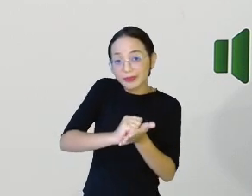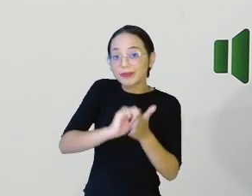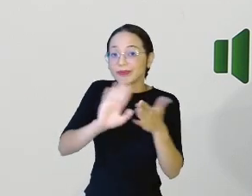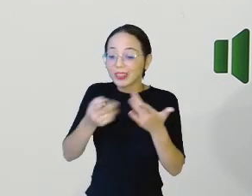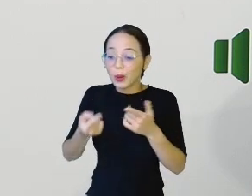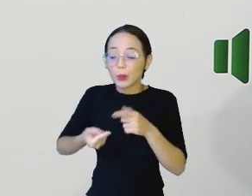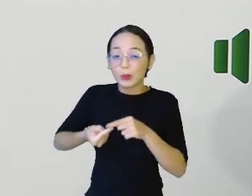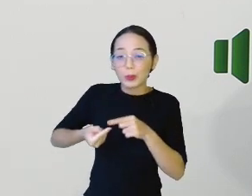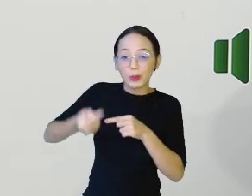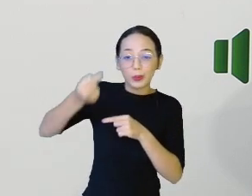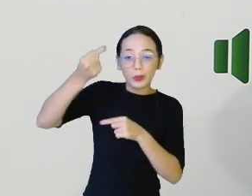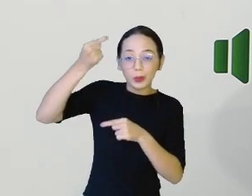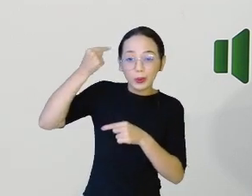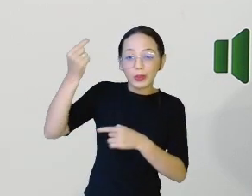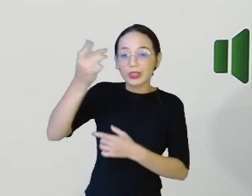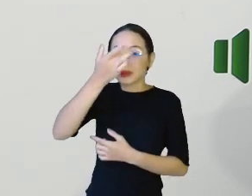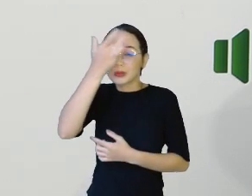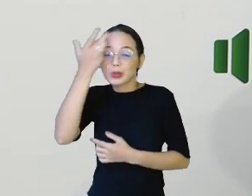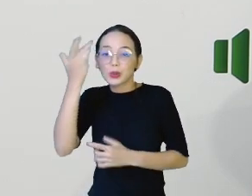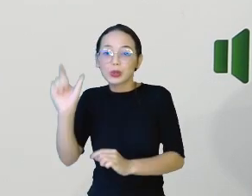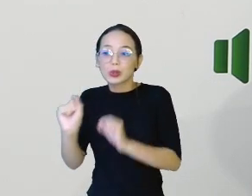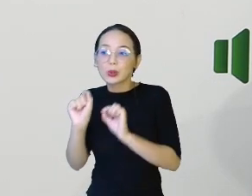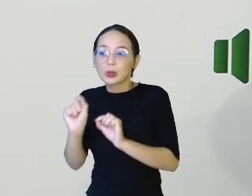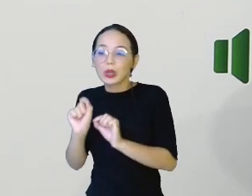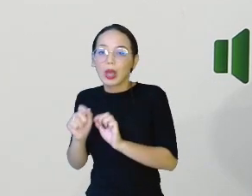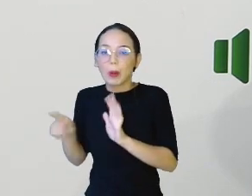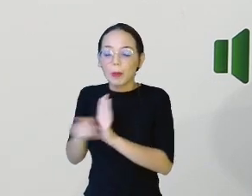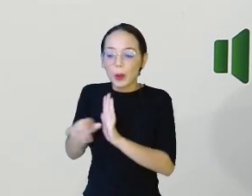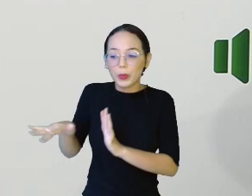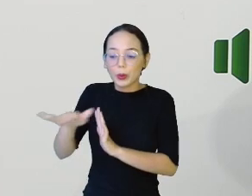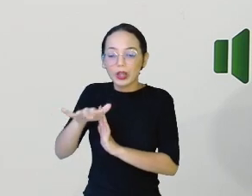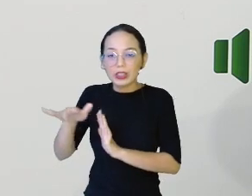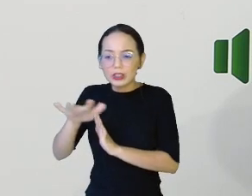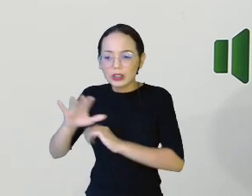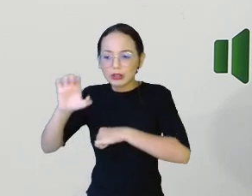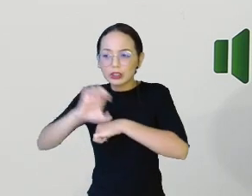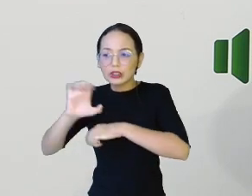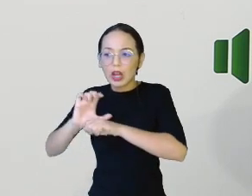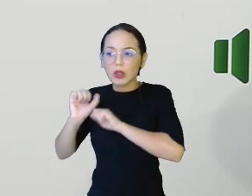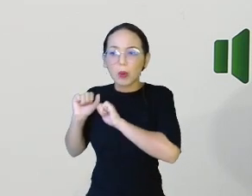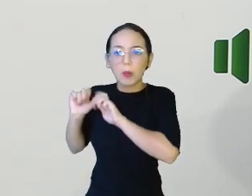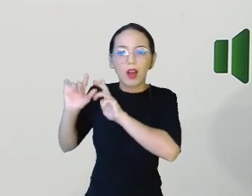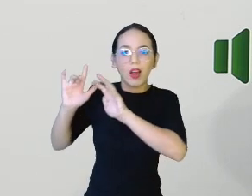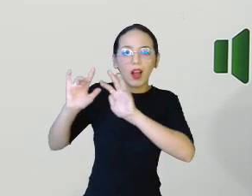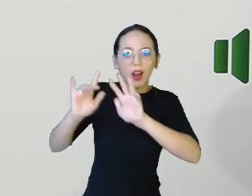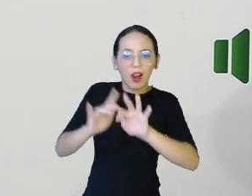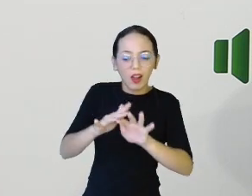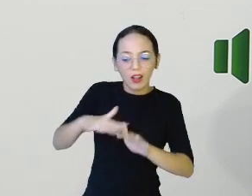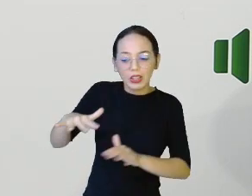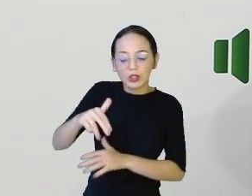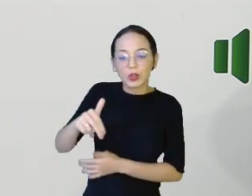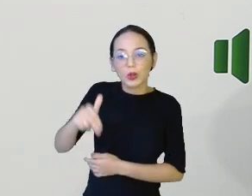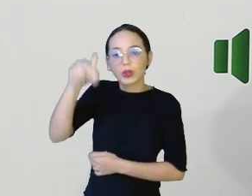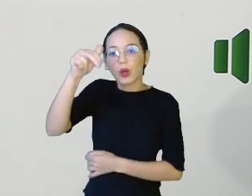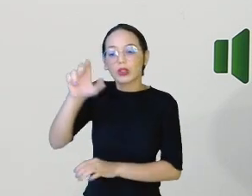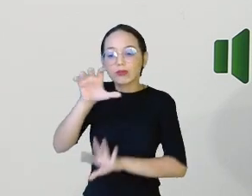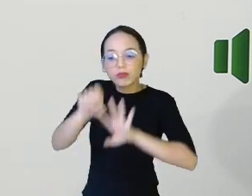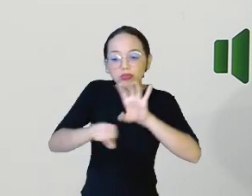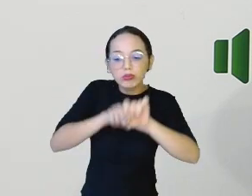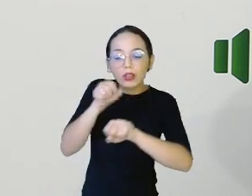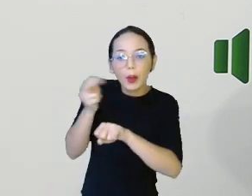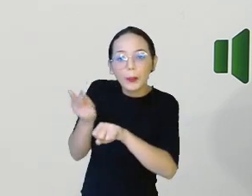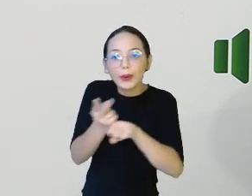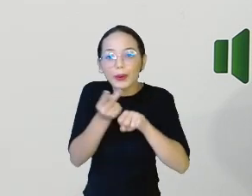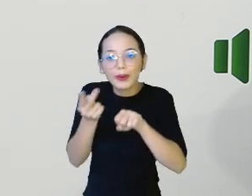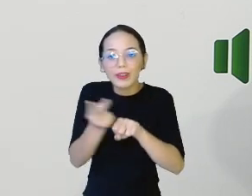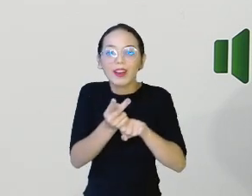tempo atrás, muitas pessoas saíam de suas regiões, de seus estados, e iam para a região norte em busca disso